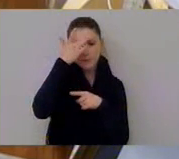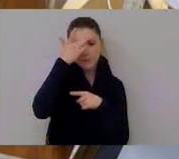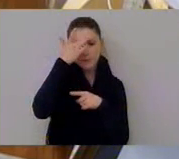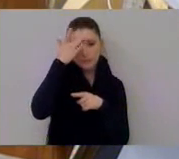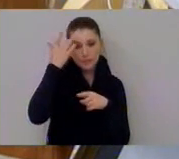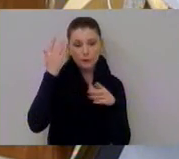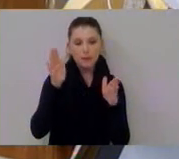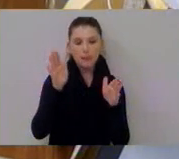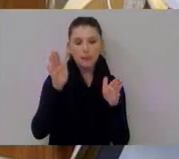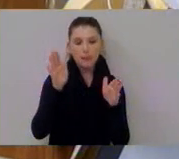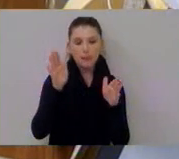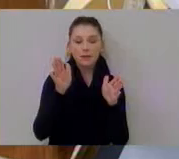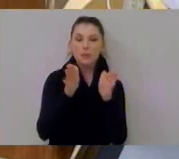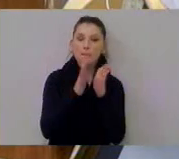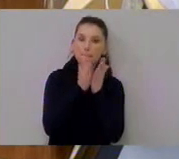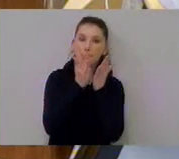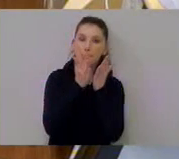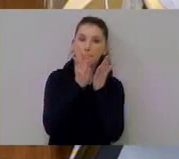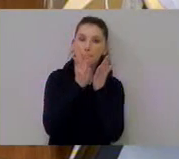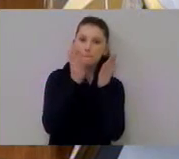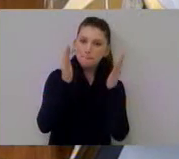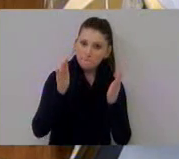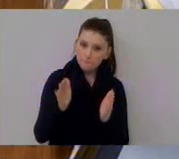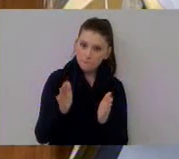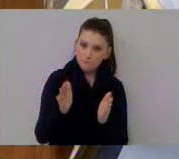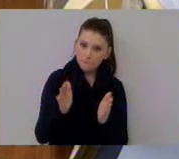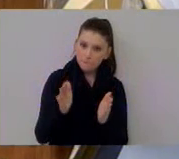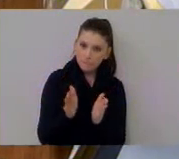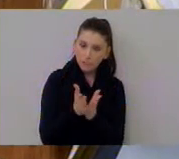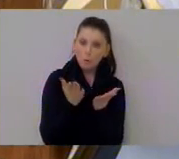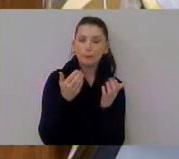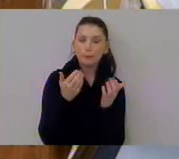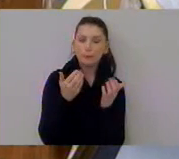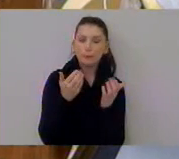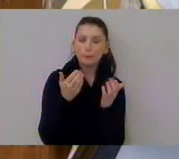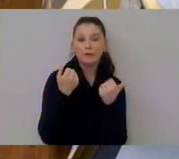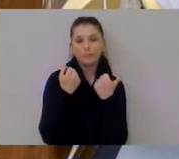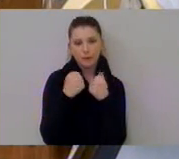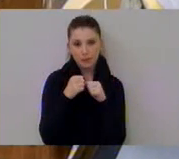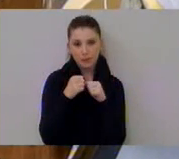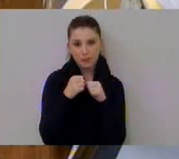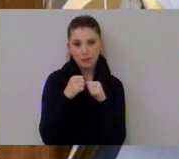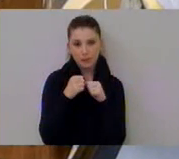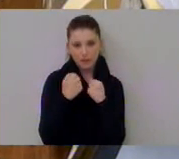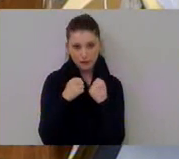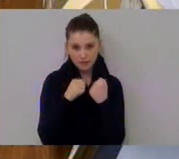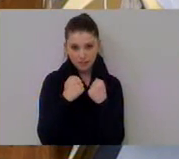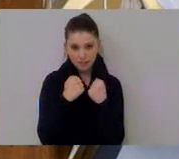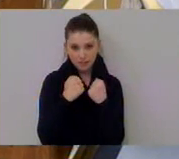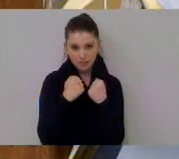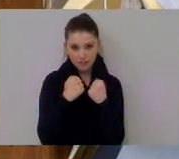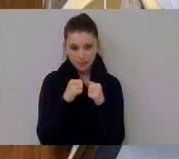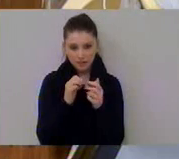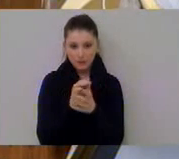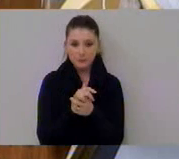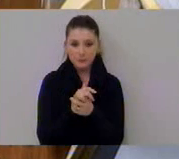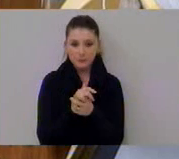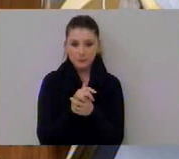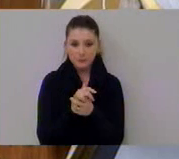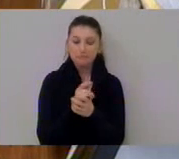E também posso dizer-lhes que aprendi aprendi com um